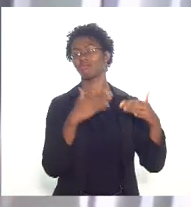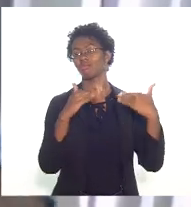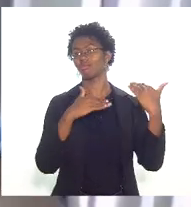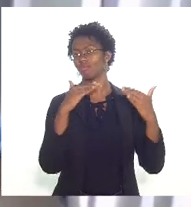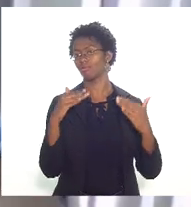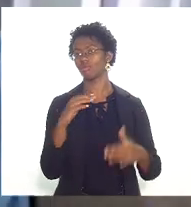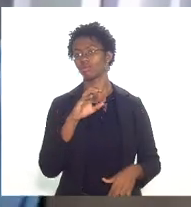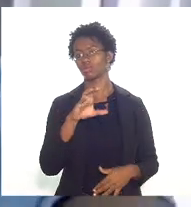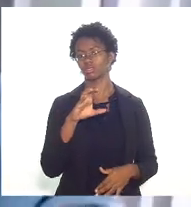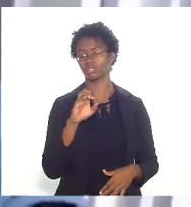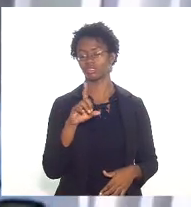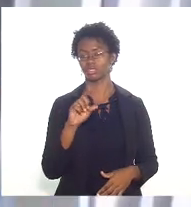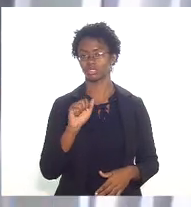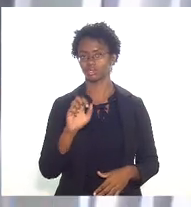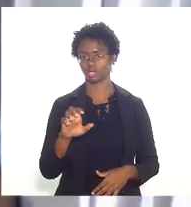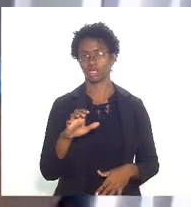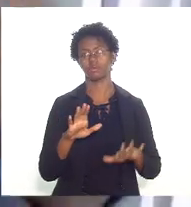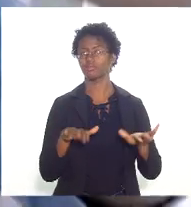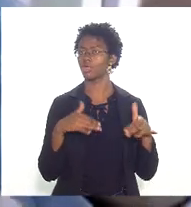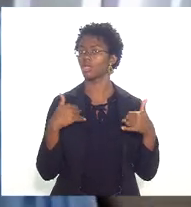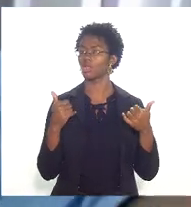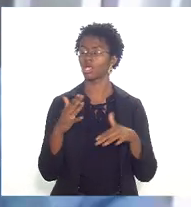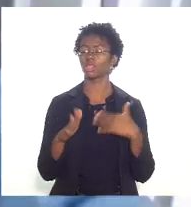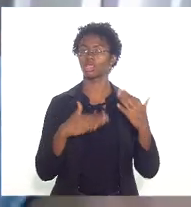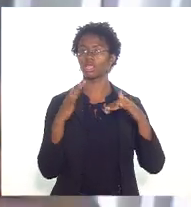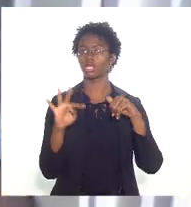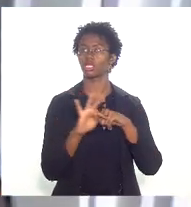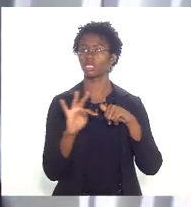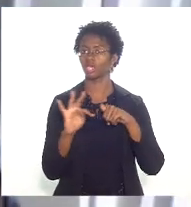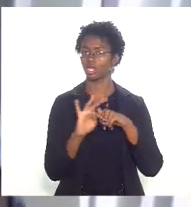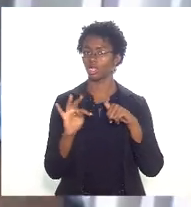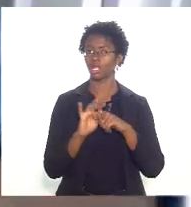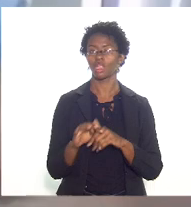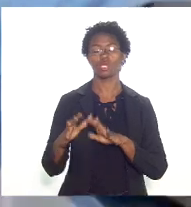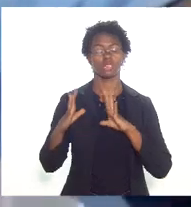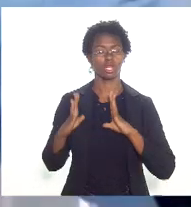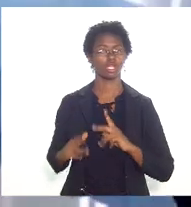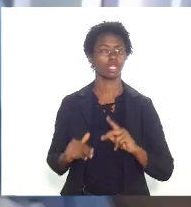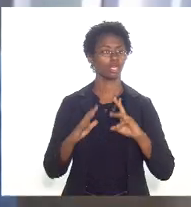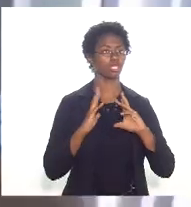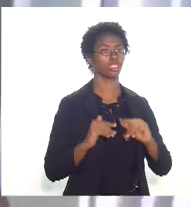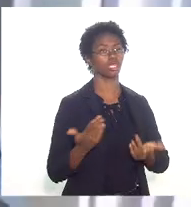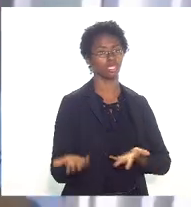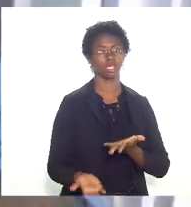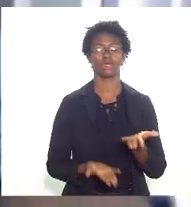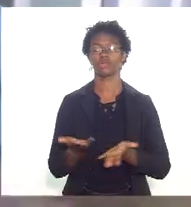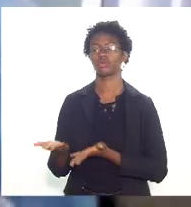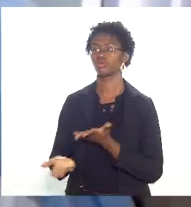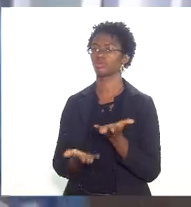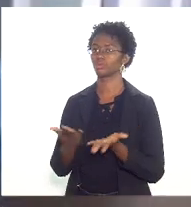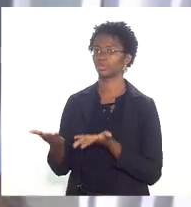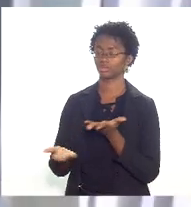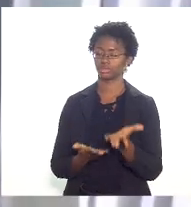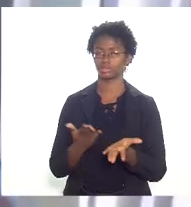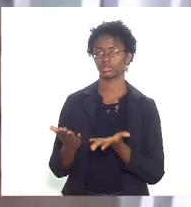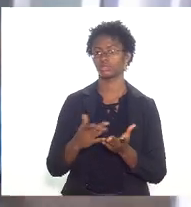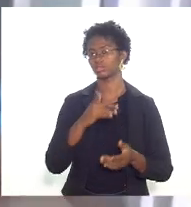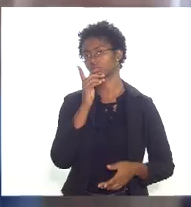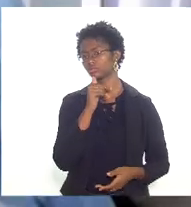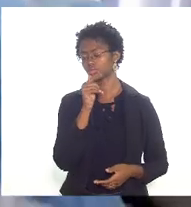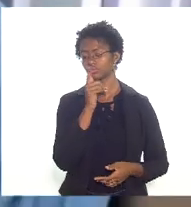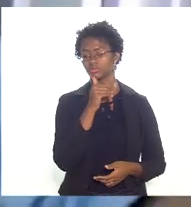Cedae aprimoramento tecnológico ampliação de estações de tratamento cuidados com os Mananciais